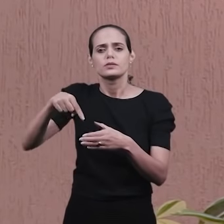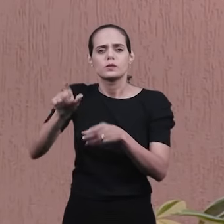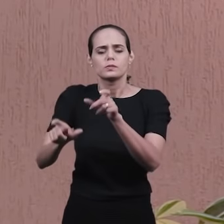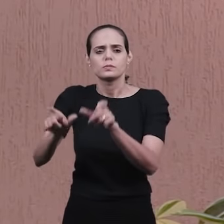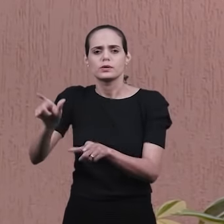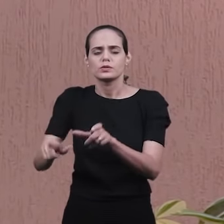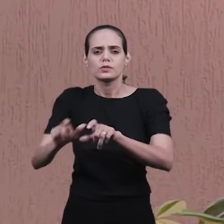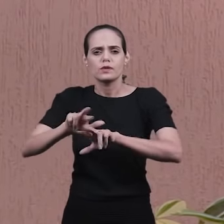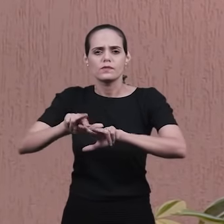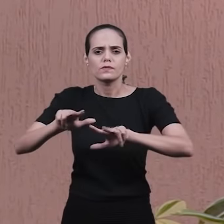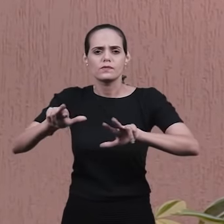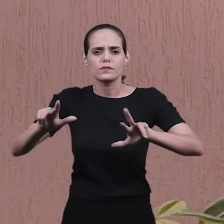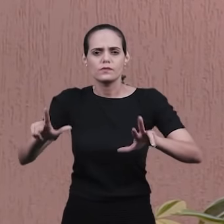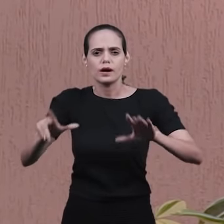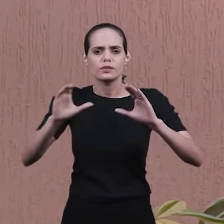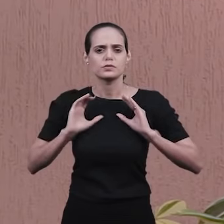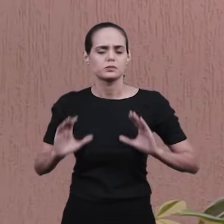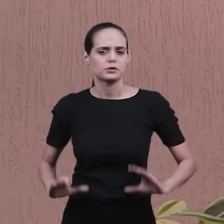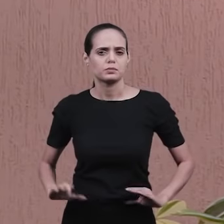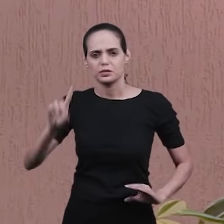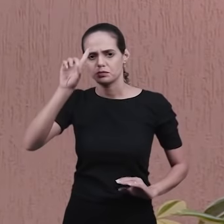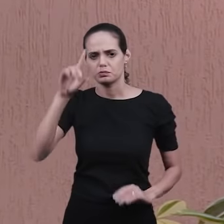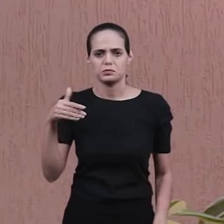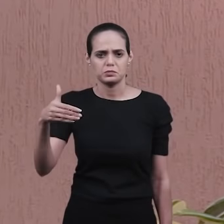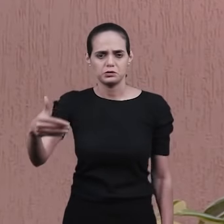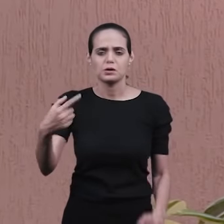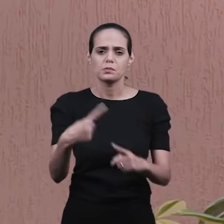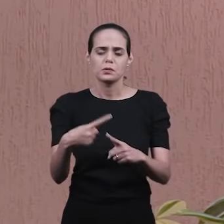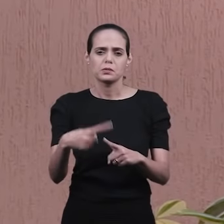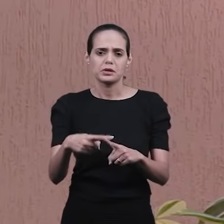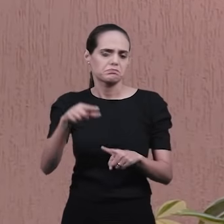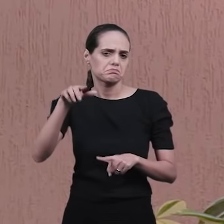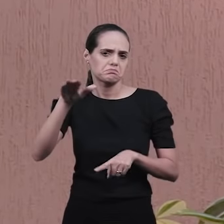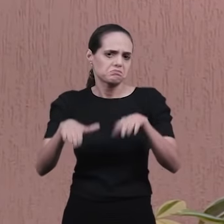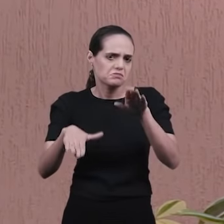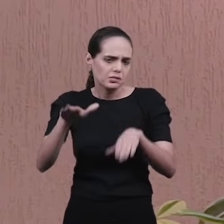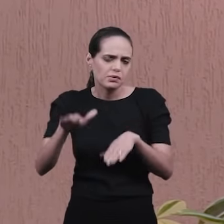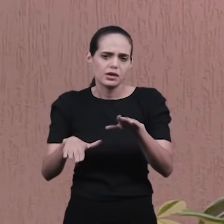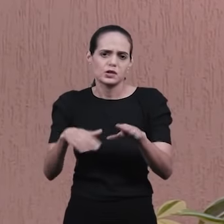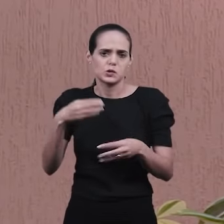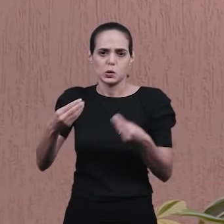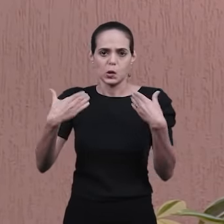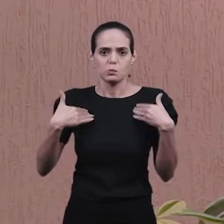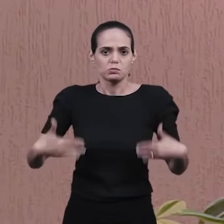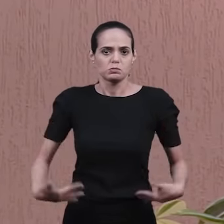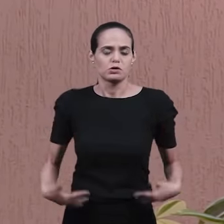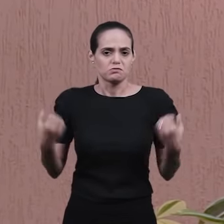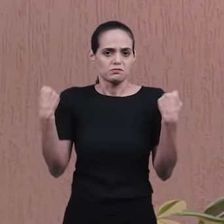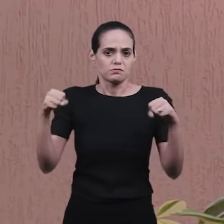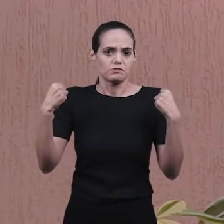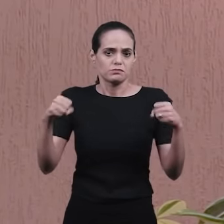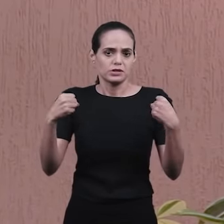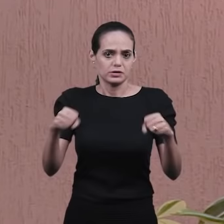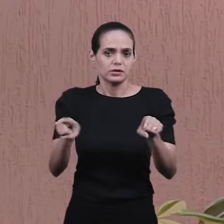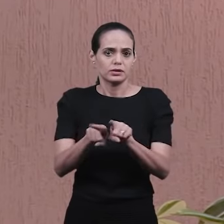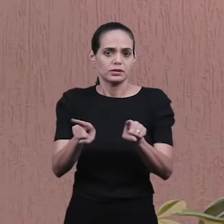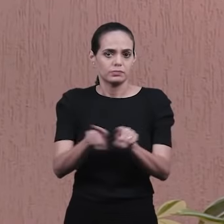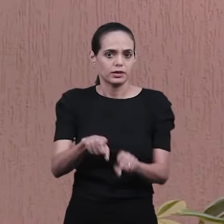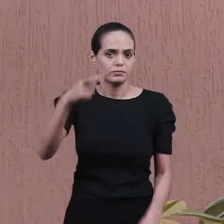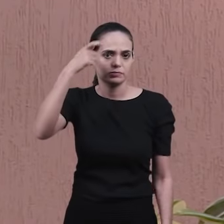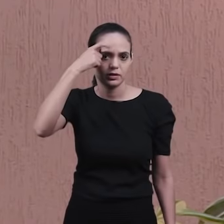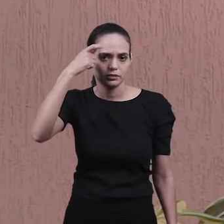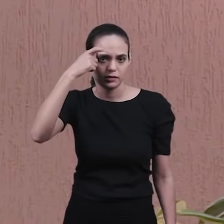vários comportamentos no dia a dia, porque depende da vitalidade física e mental. Então nós temos que